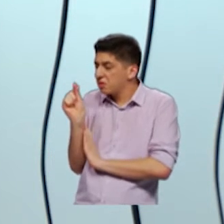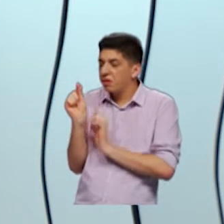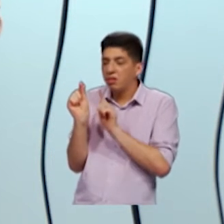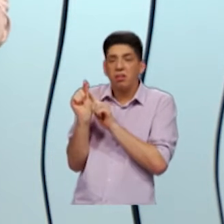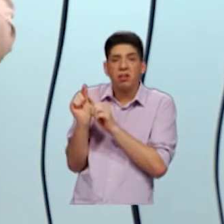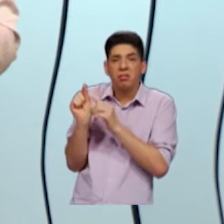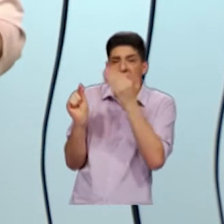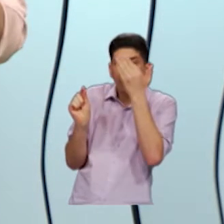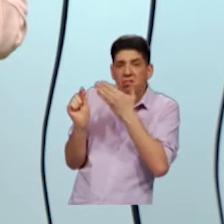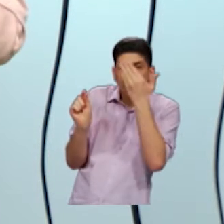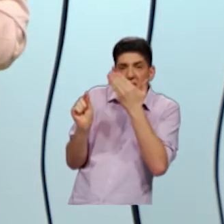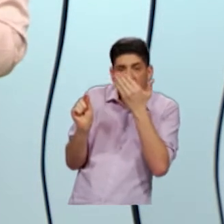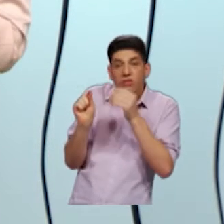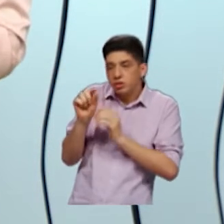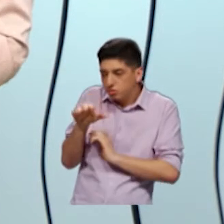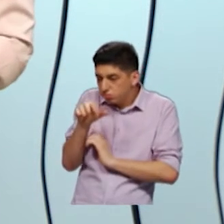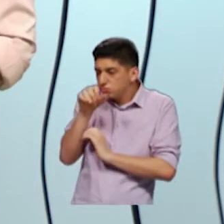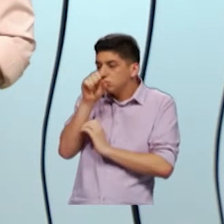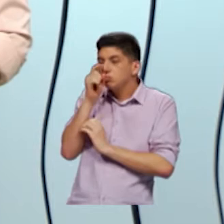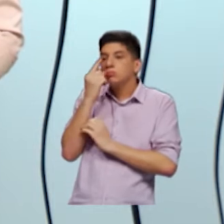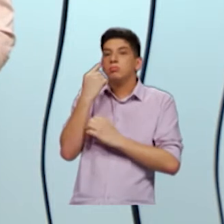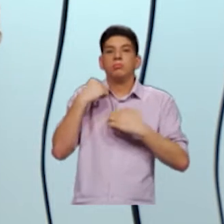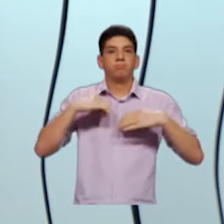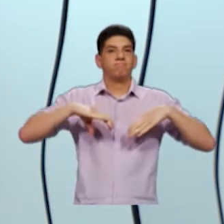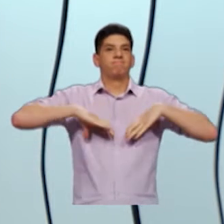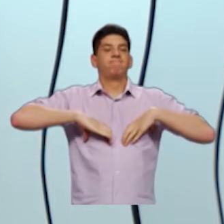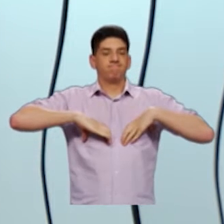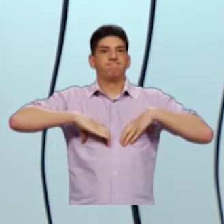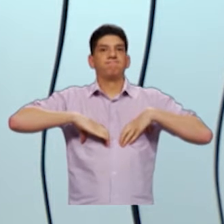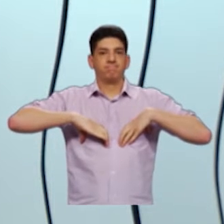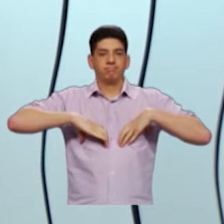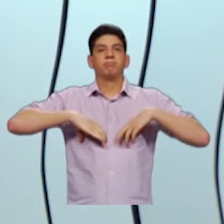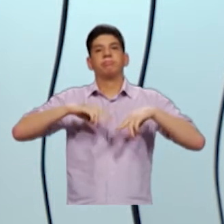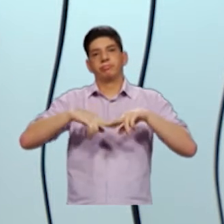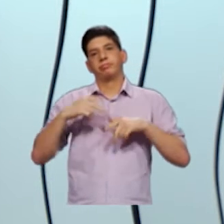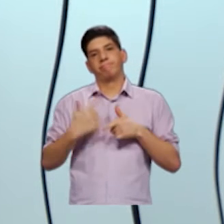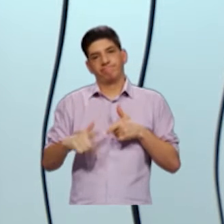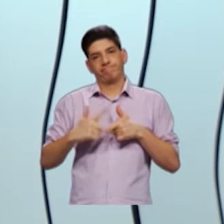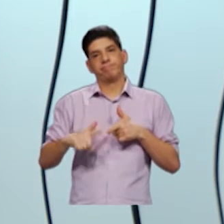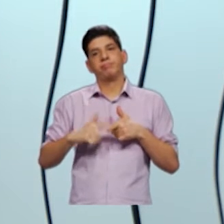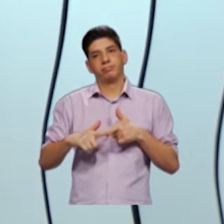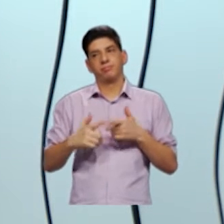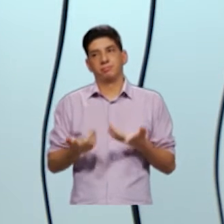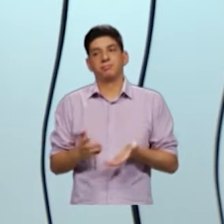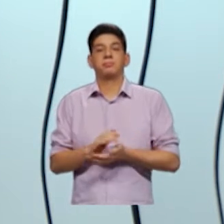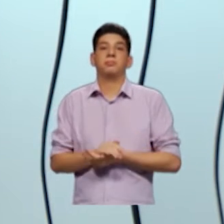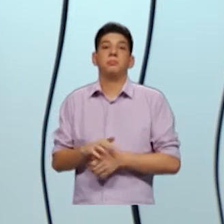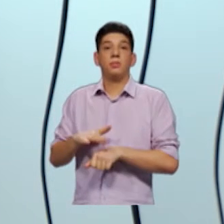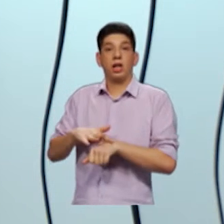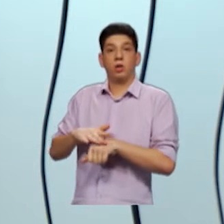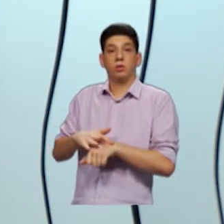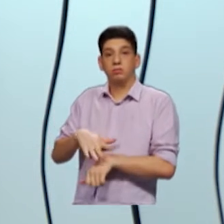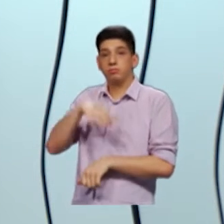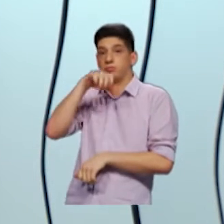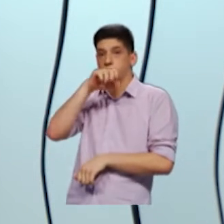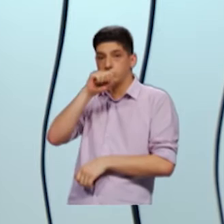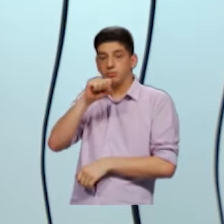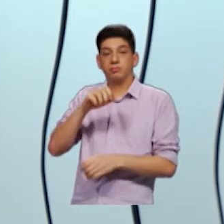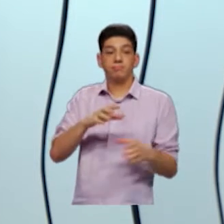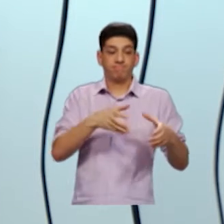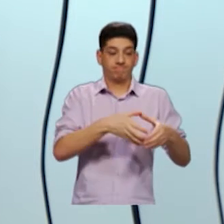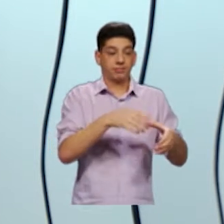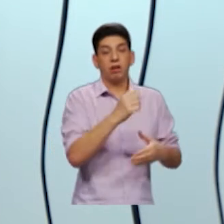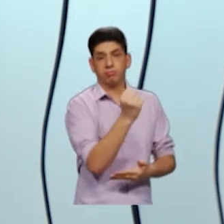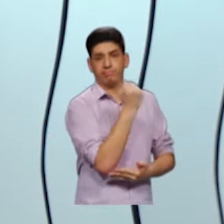você respirou, que chegou até o seu pulmão. As doenças respiratórias agudas, normalmente é por